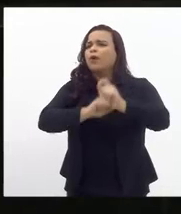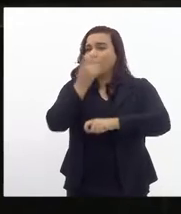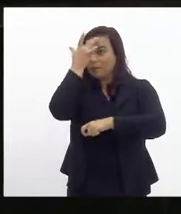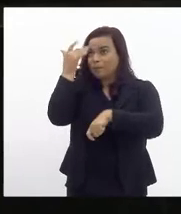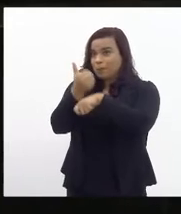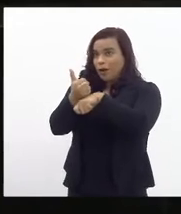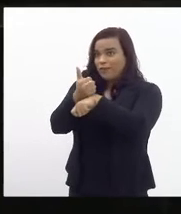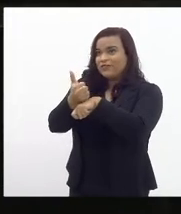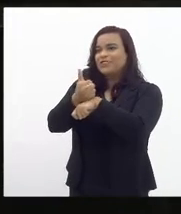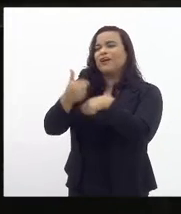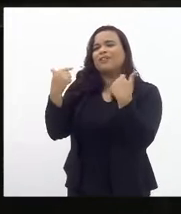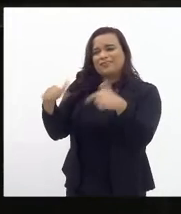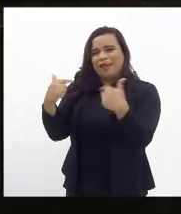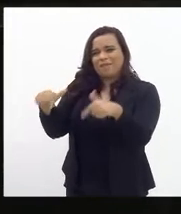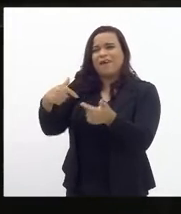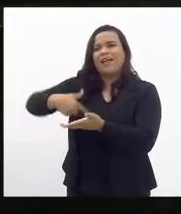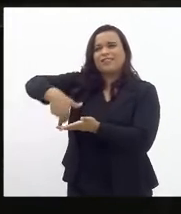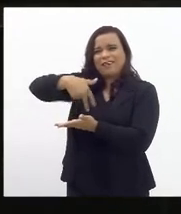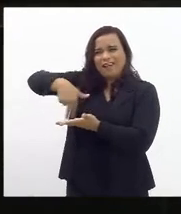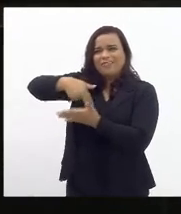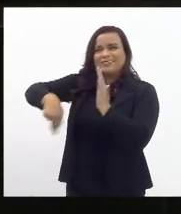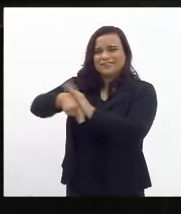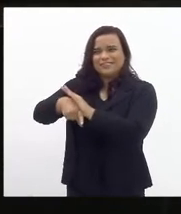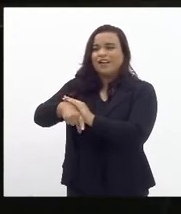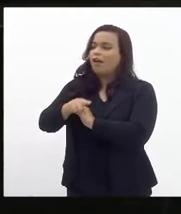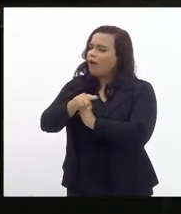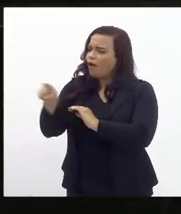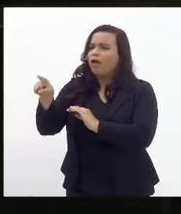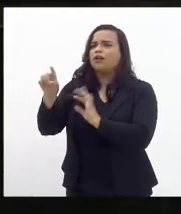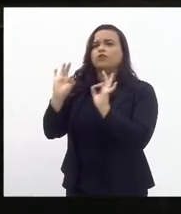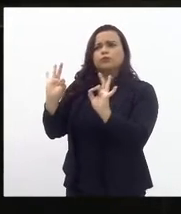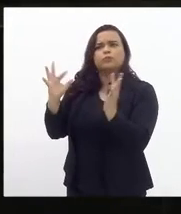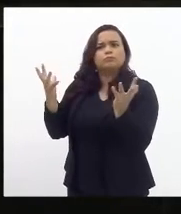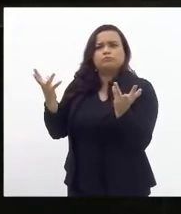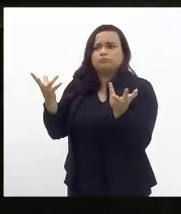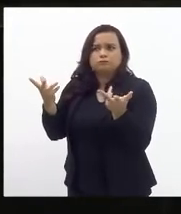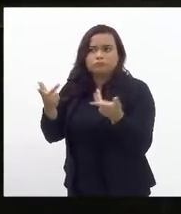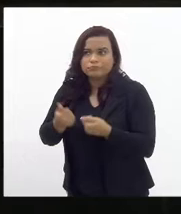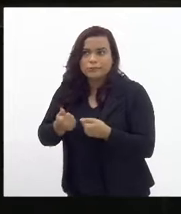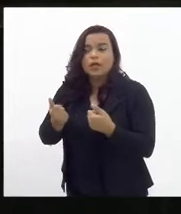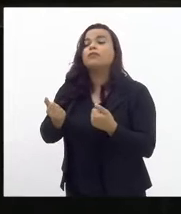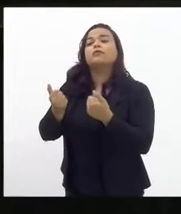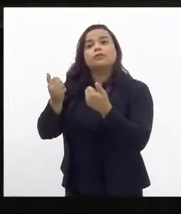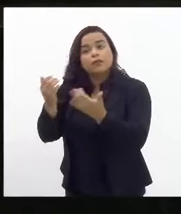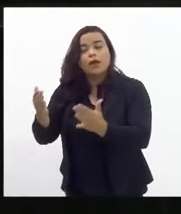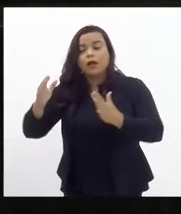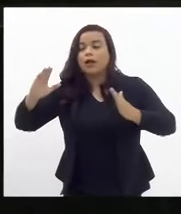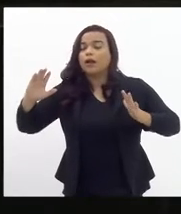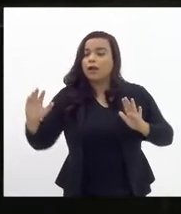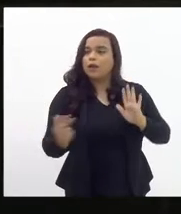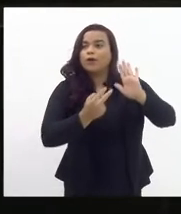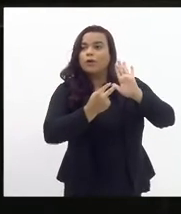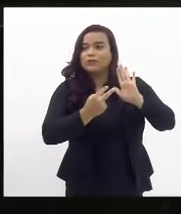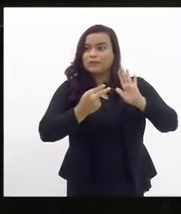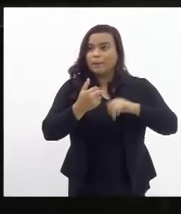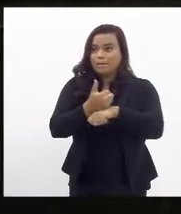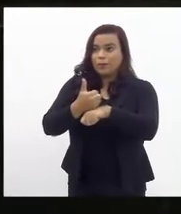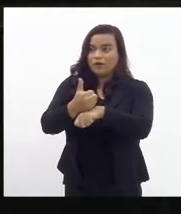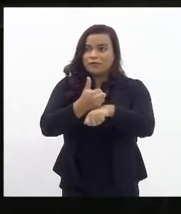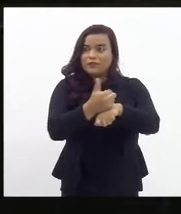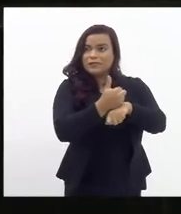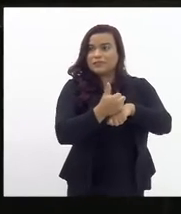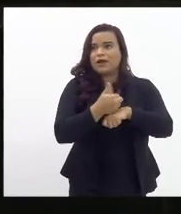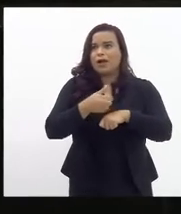profissionais da dança, elas são, com muitas honras e honras devidas, reconhecidas pela sua profissão nos vários lugares onde